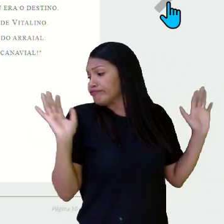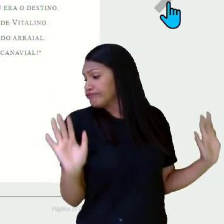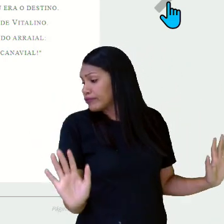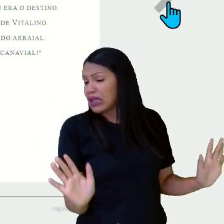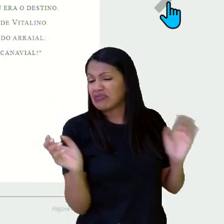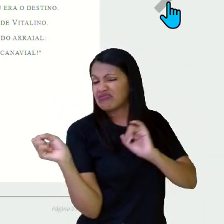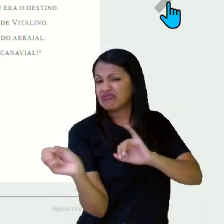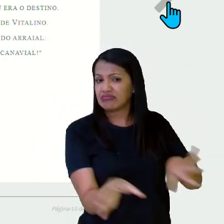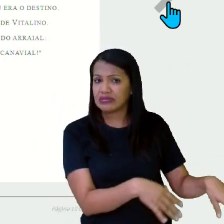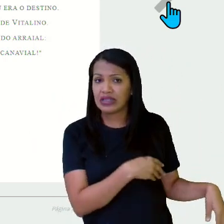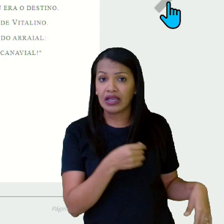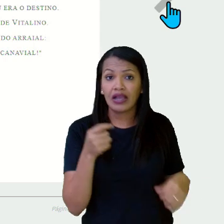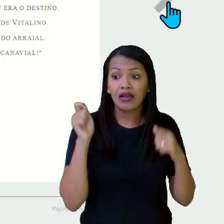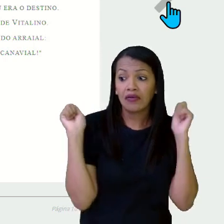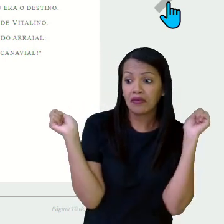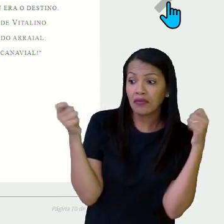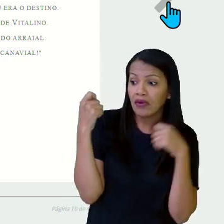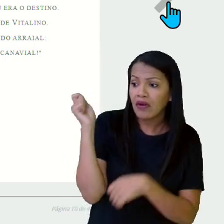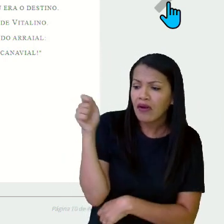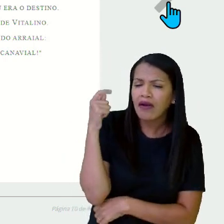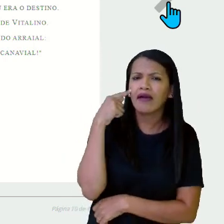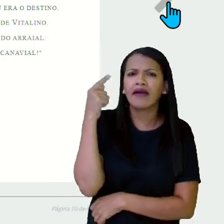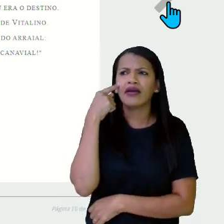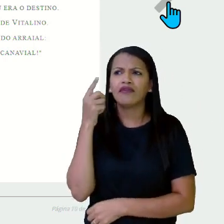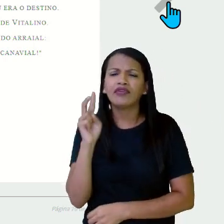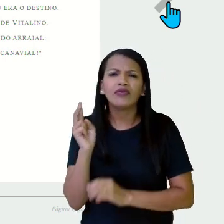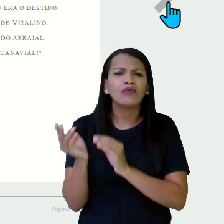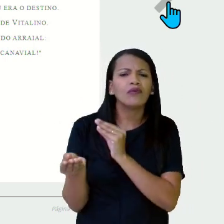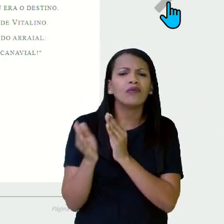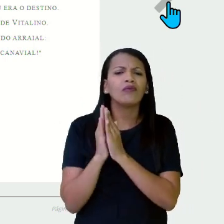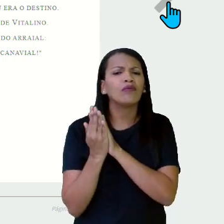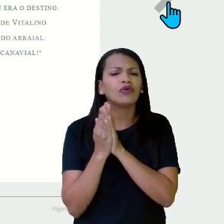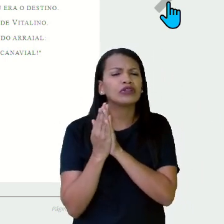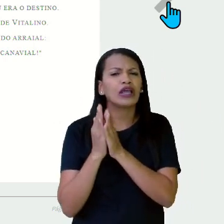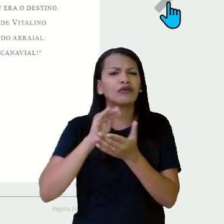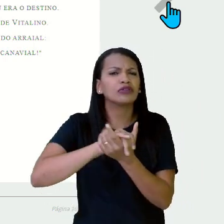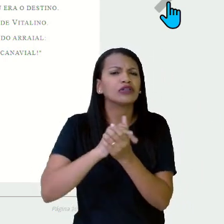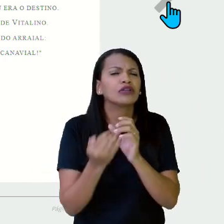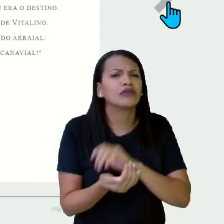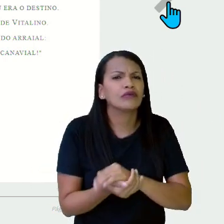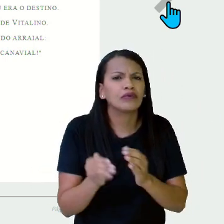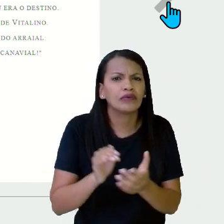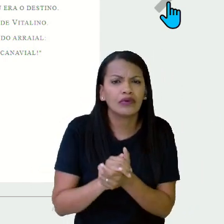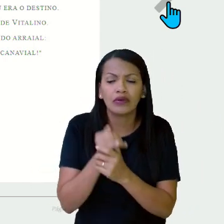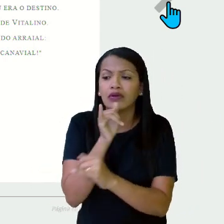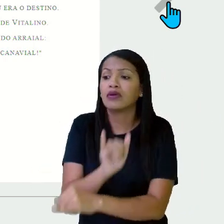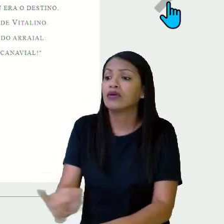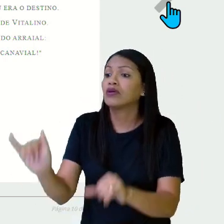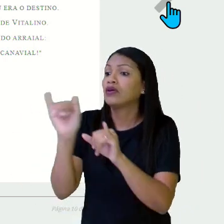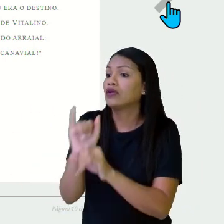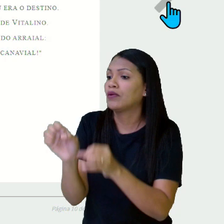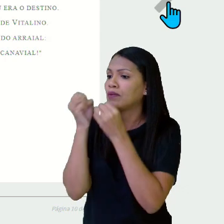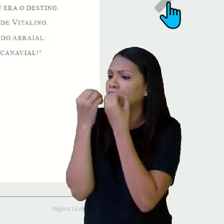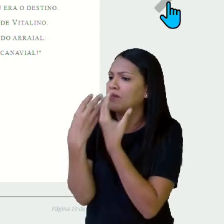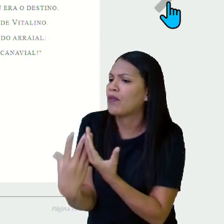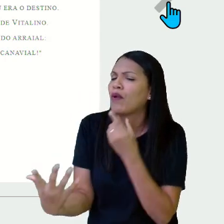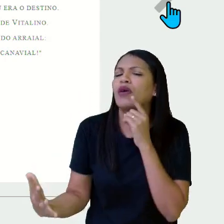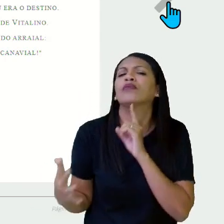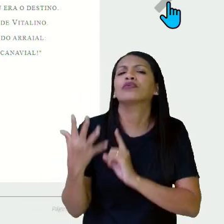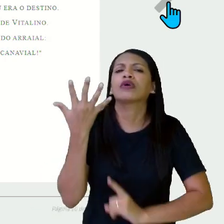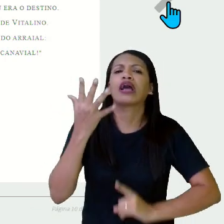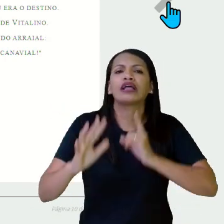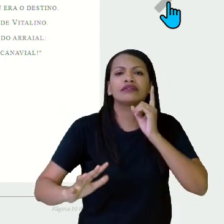destino, lá encontraram um boneco de barro de Vitalino. Este trazia notícias frescas vindo do